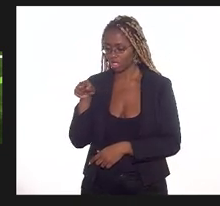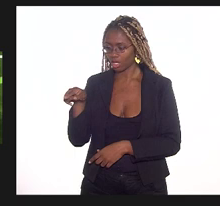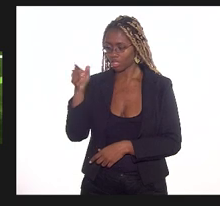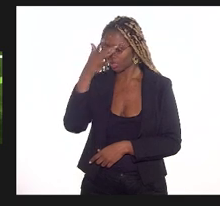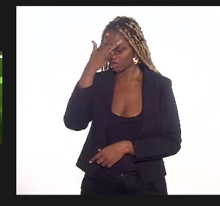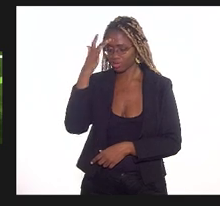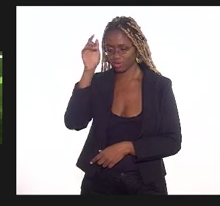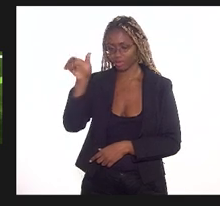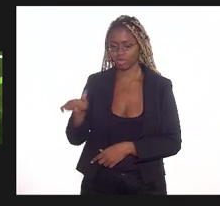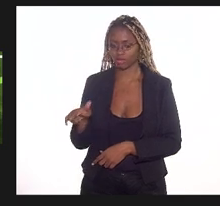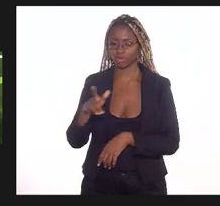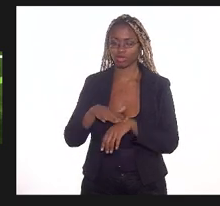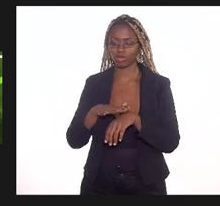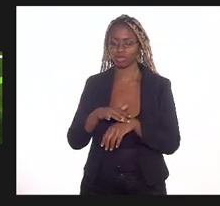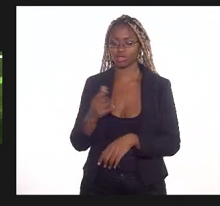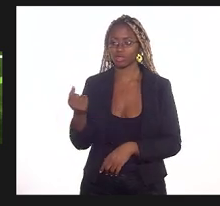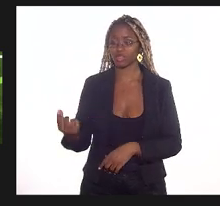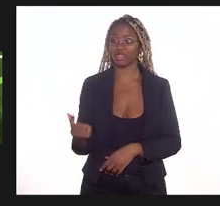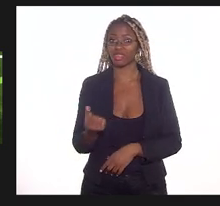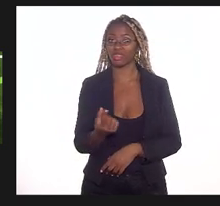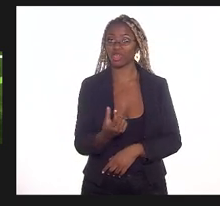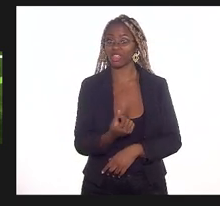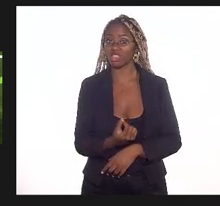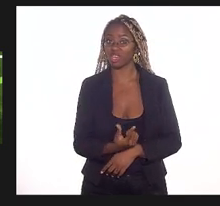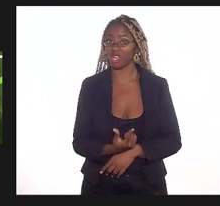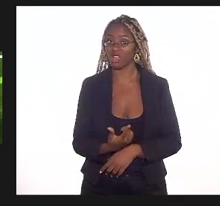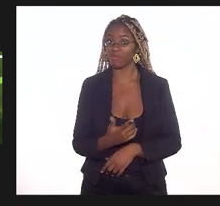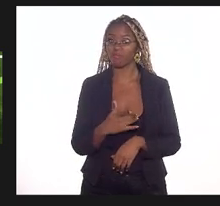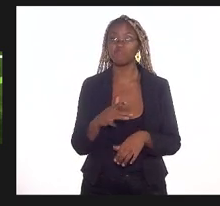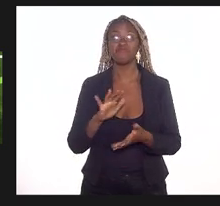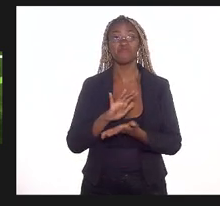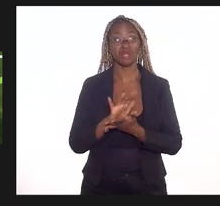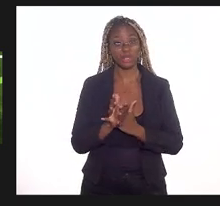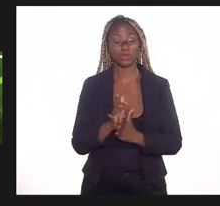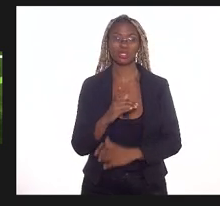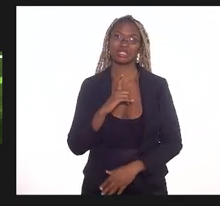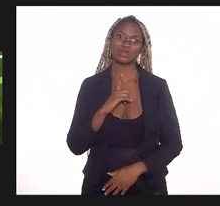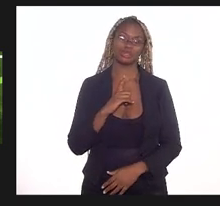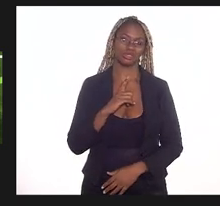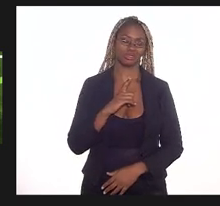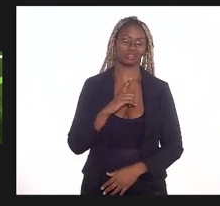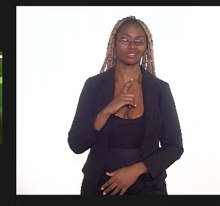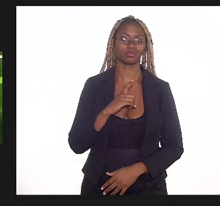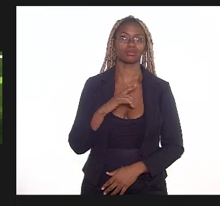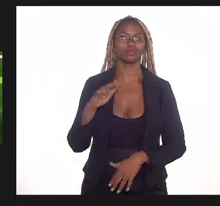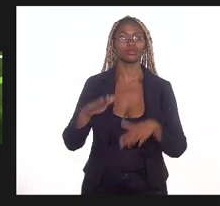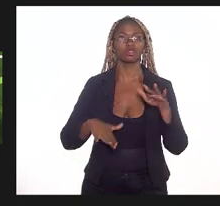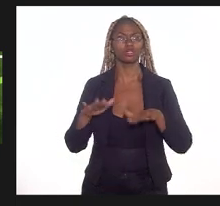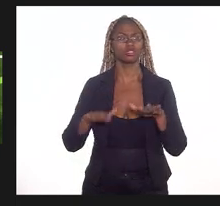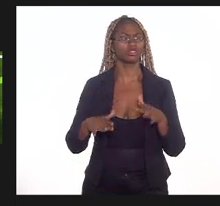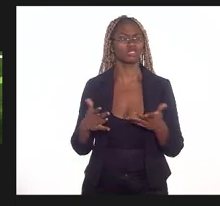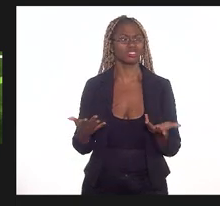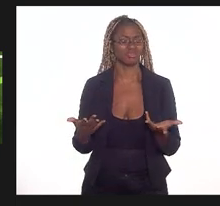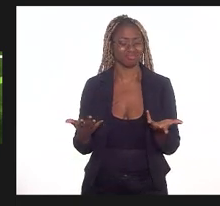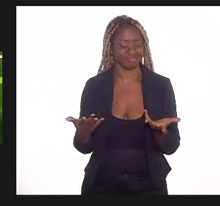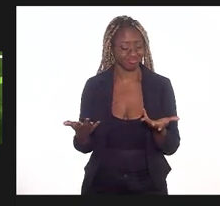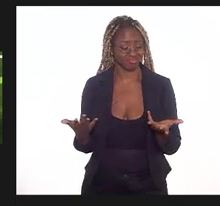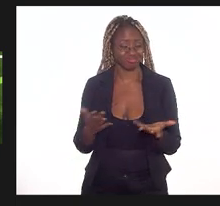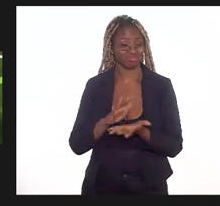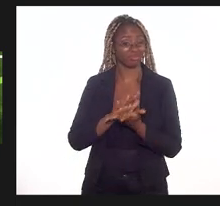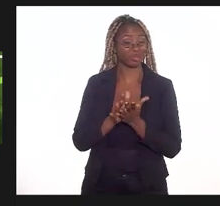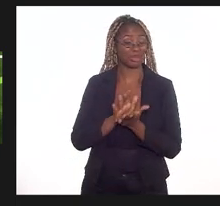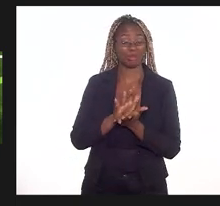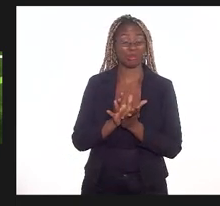doenças raras, já havia muito preconceito, né? E, às vezes, um preconceito